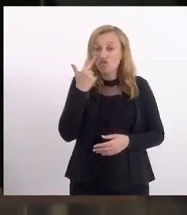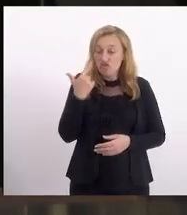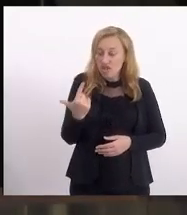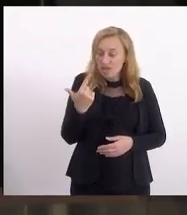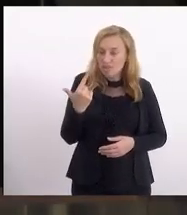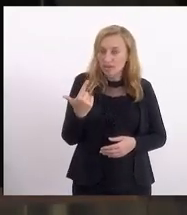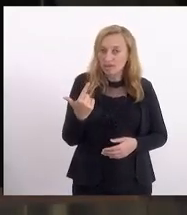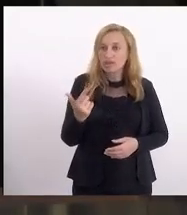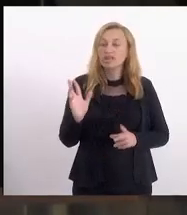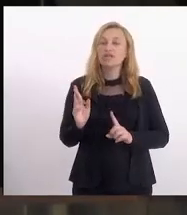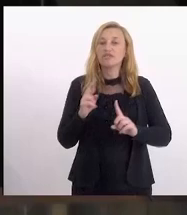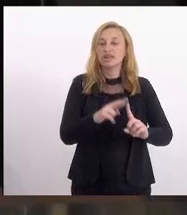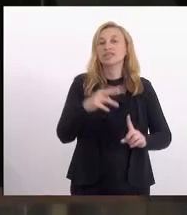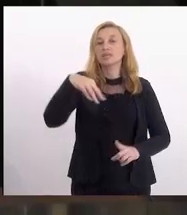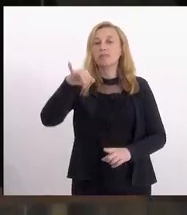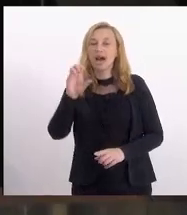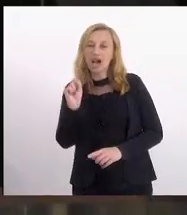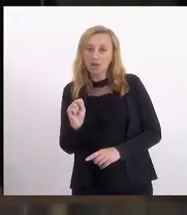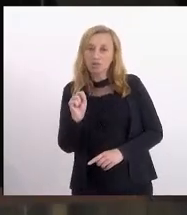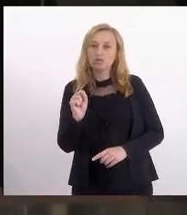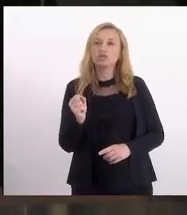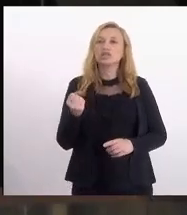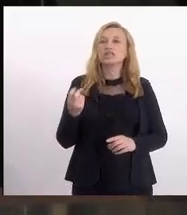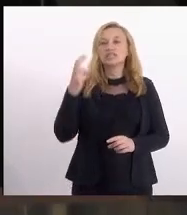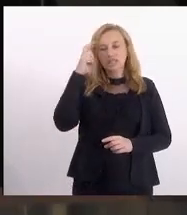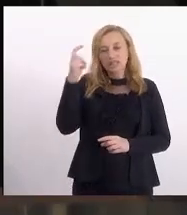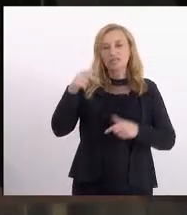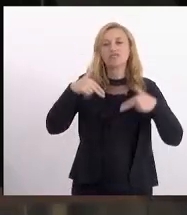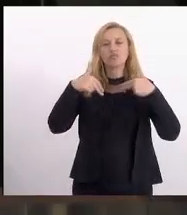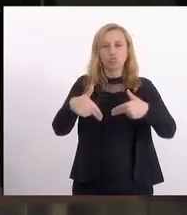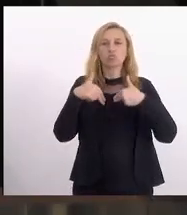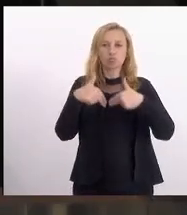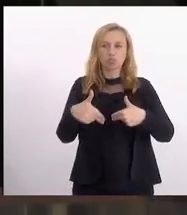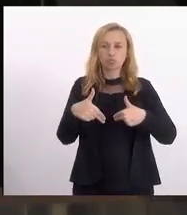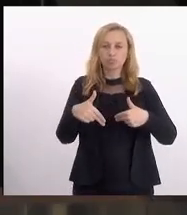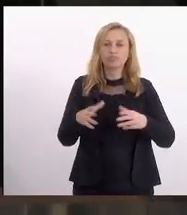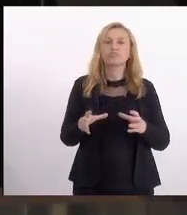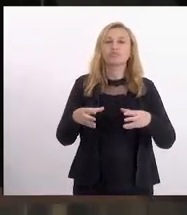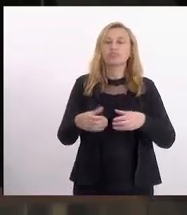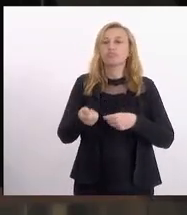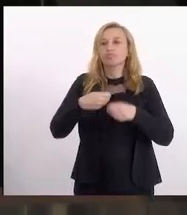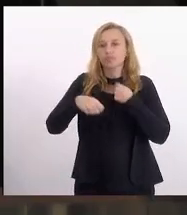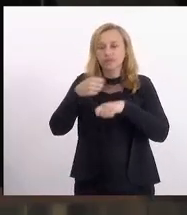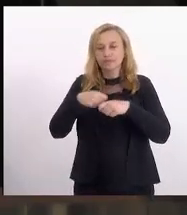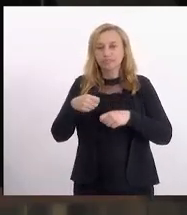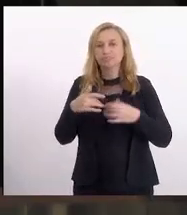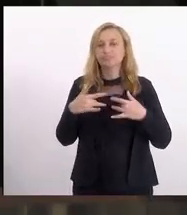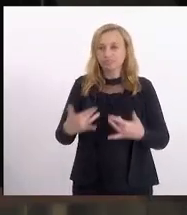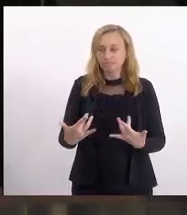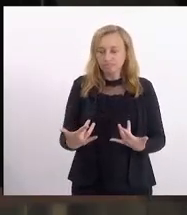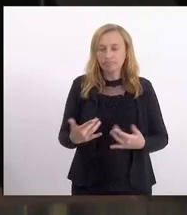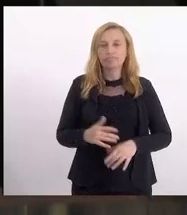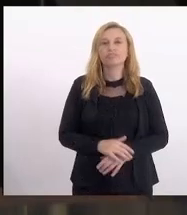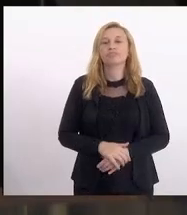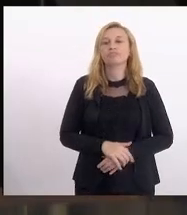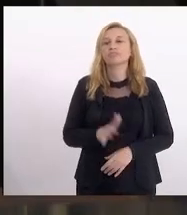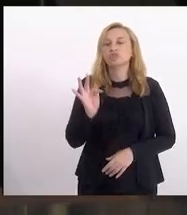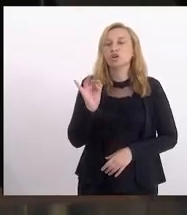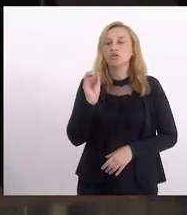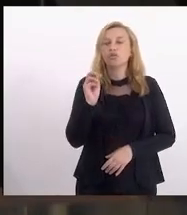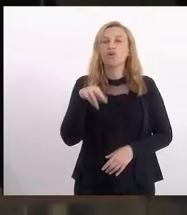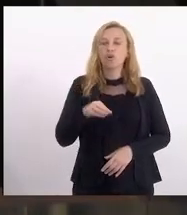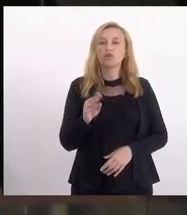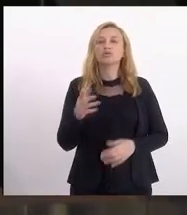faço referência aqui ao Marcos Rodrigo Ferreira, intelectual, ativista do campo da economia solidária, aos fóruns de economia solidária do